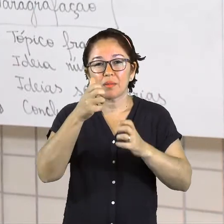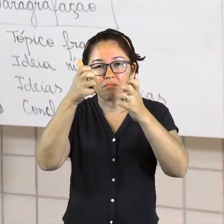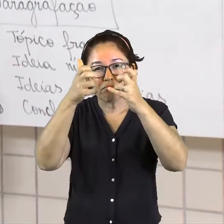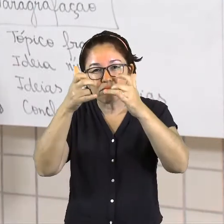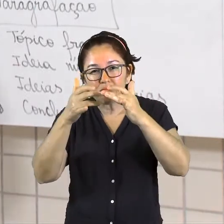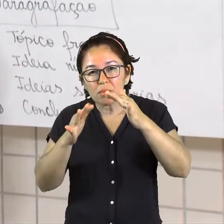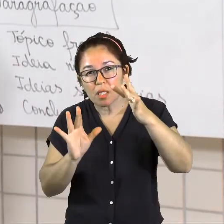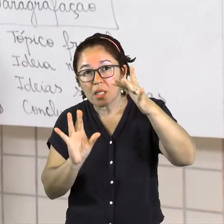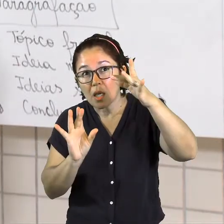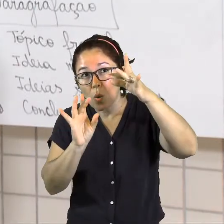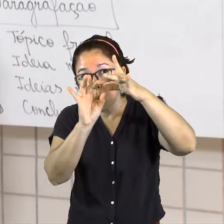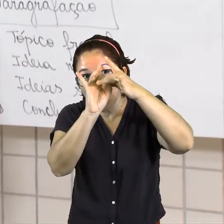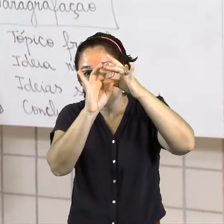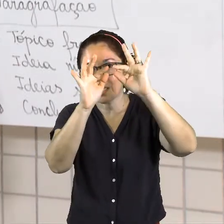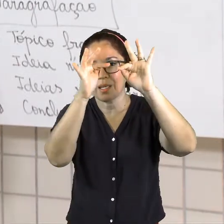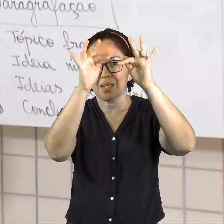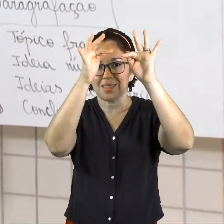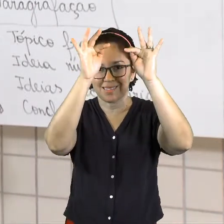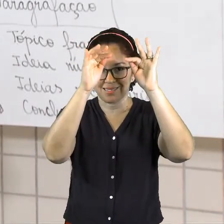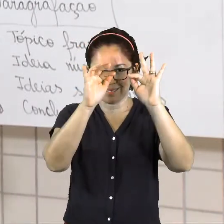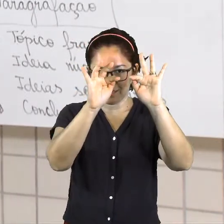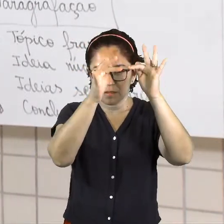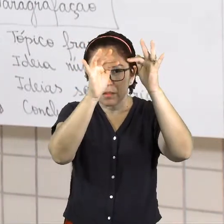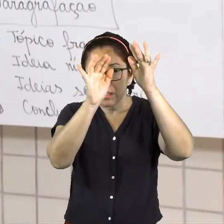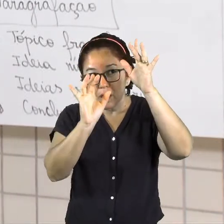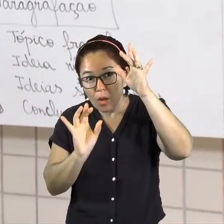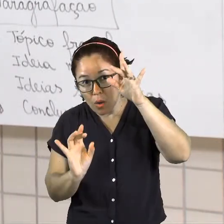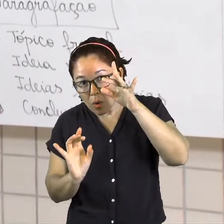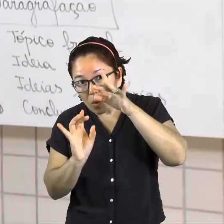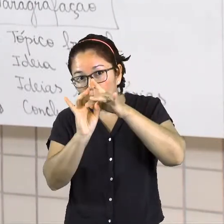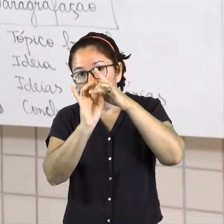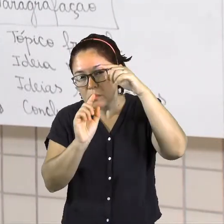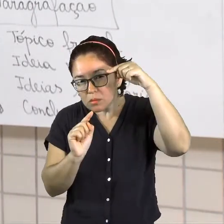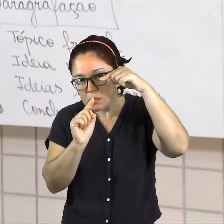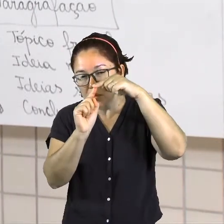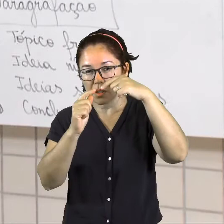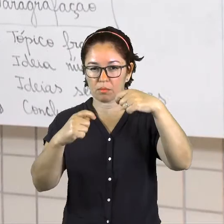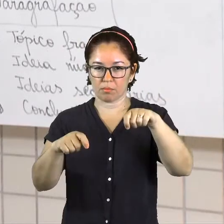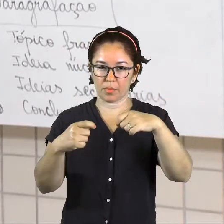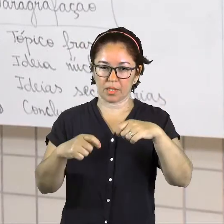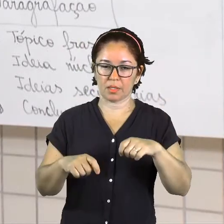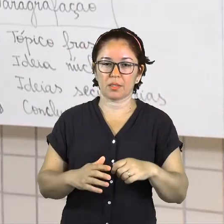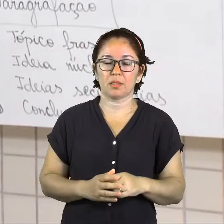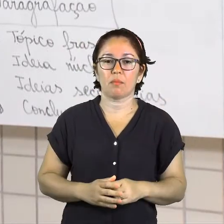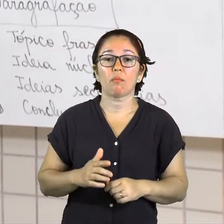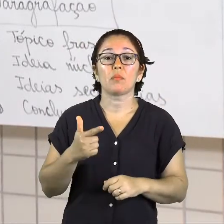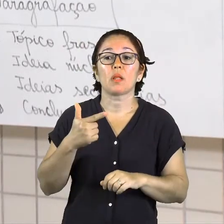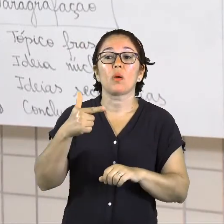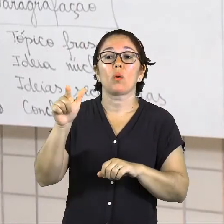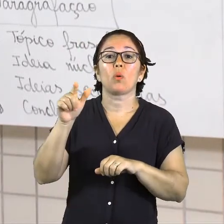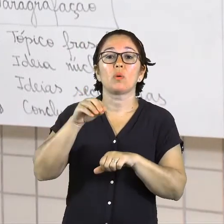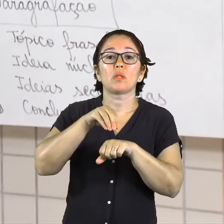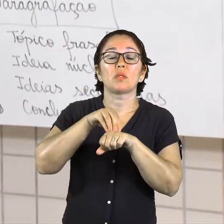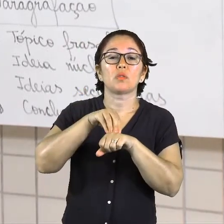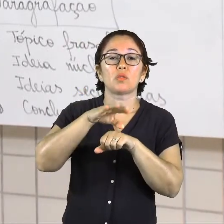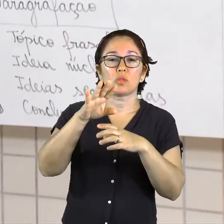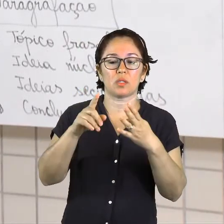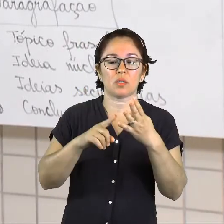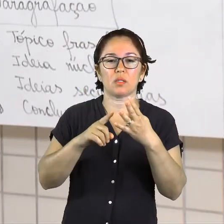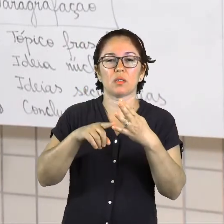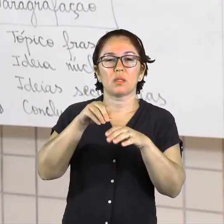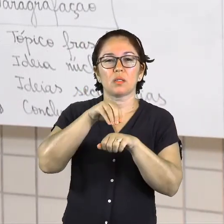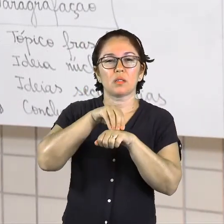tem mais uma dica, né, para vocês sempre terem esse cuidado aí, já é mais na questão de quando vocês estiverem fazendo um